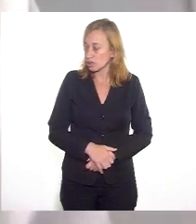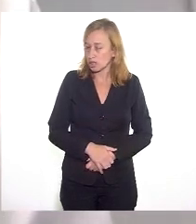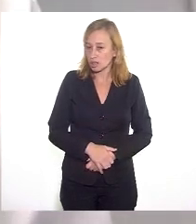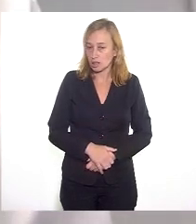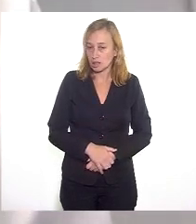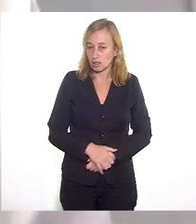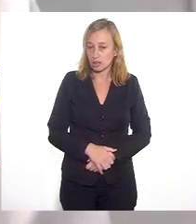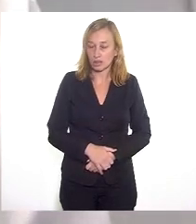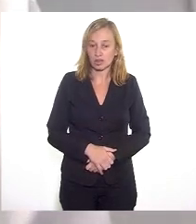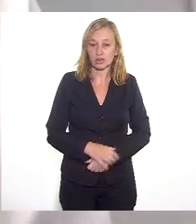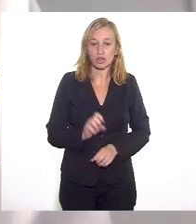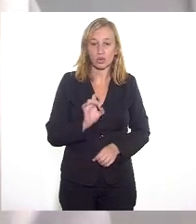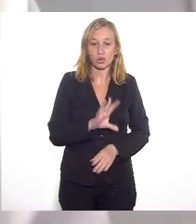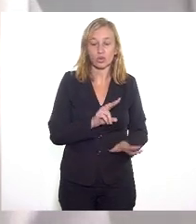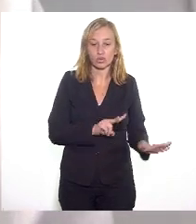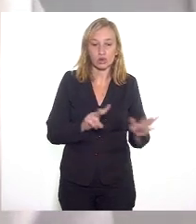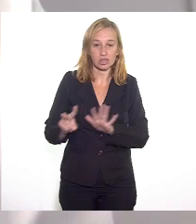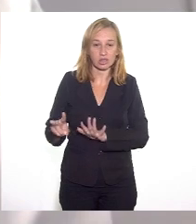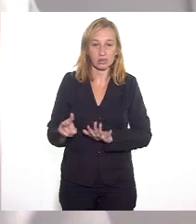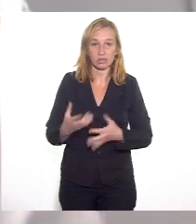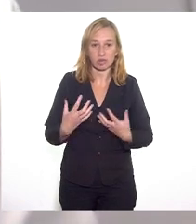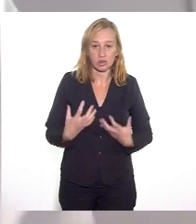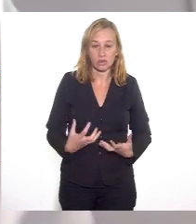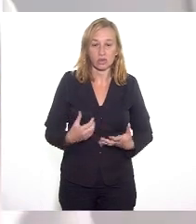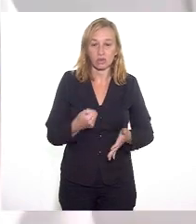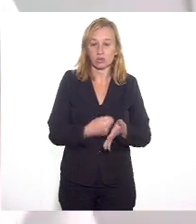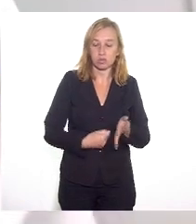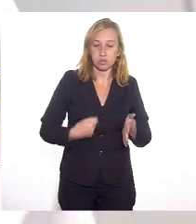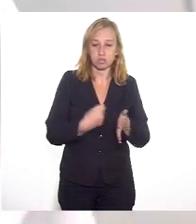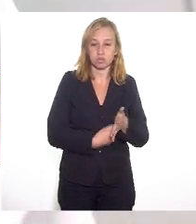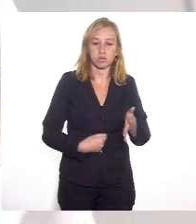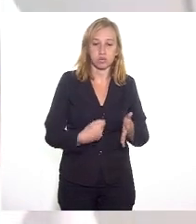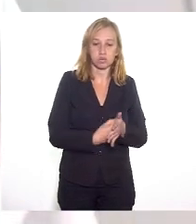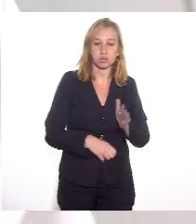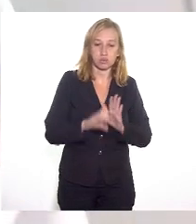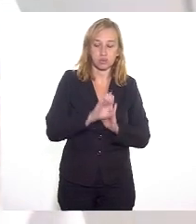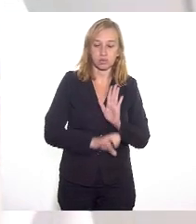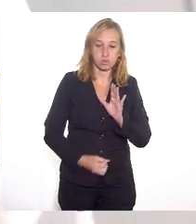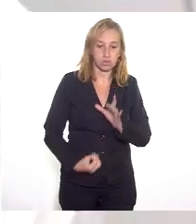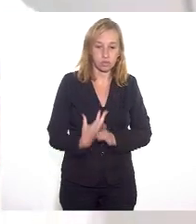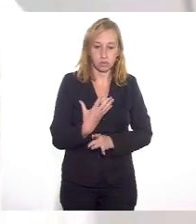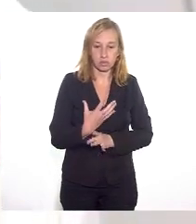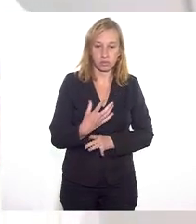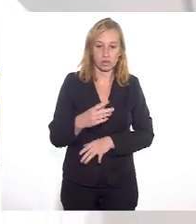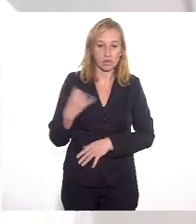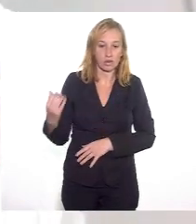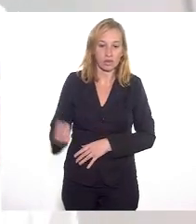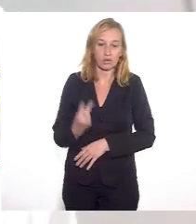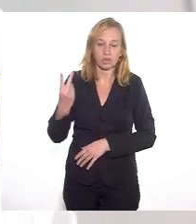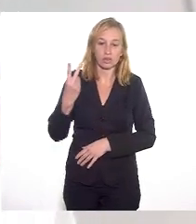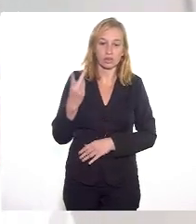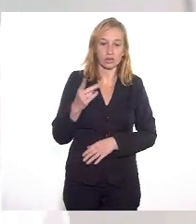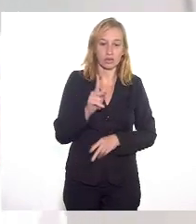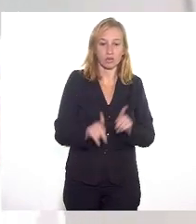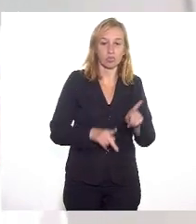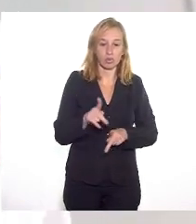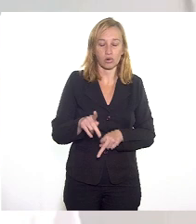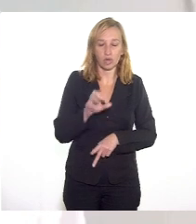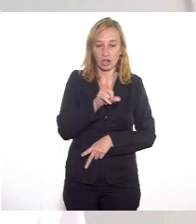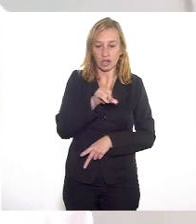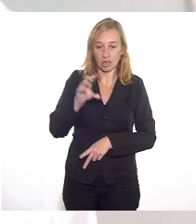durante essas últimas semanas incansavelmente em produção de emendas que garantisse a prioridade para a população na